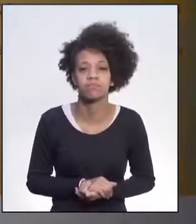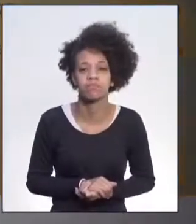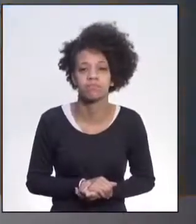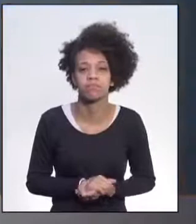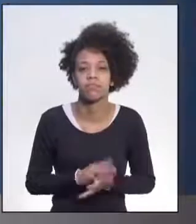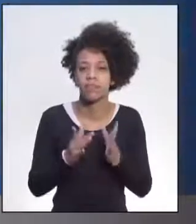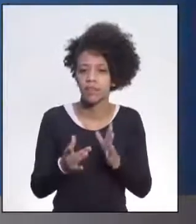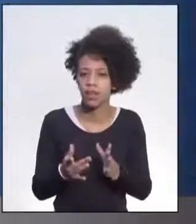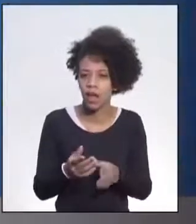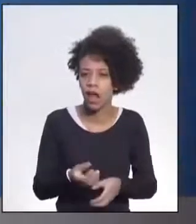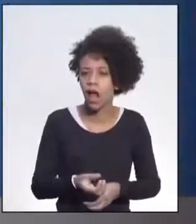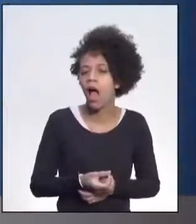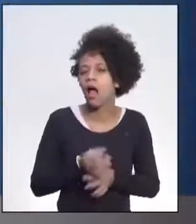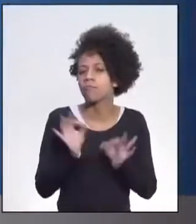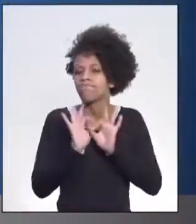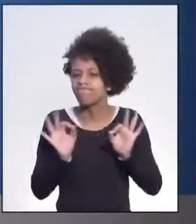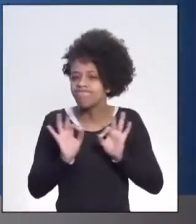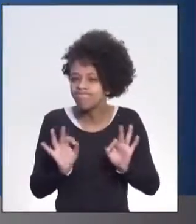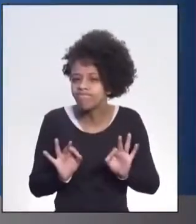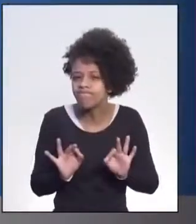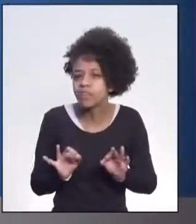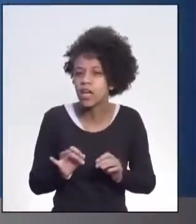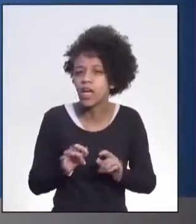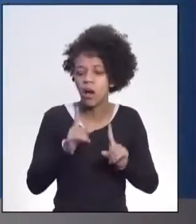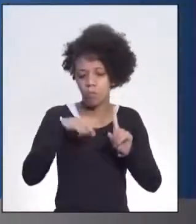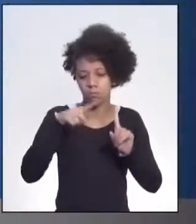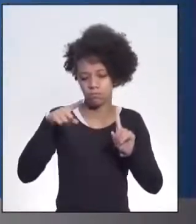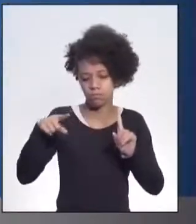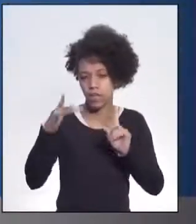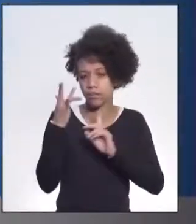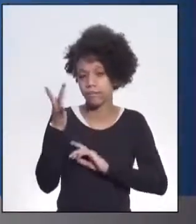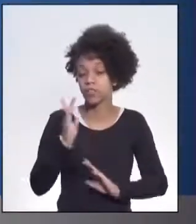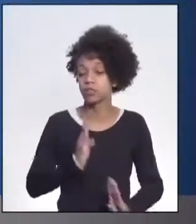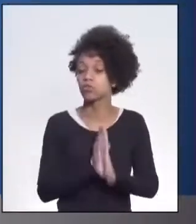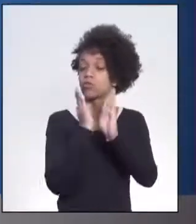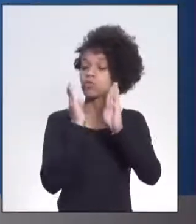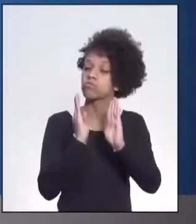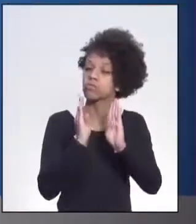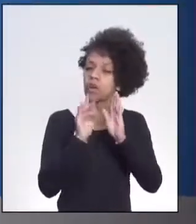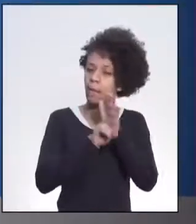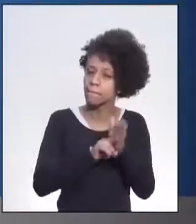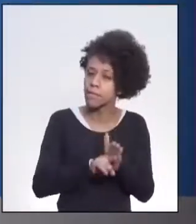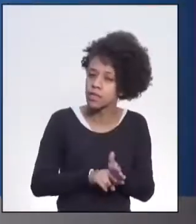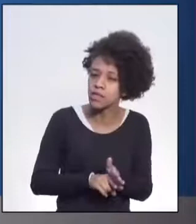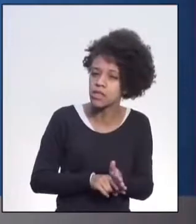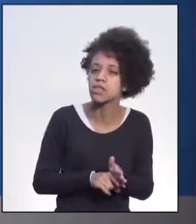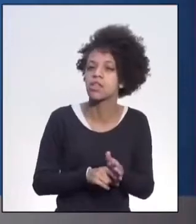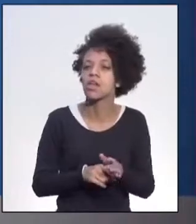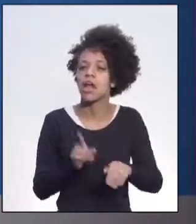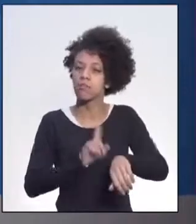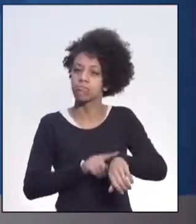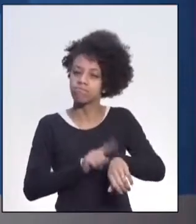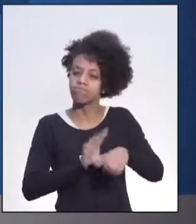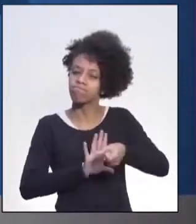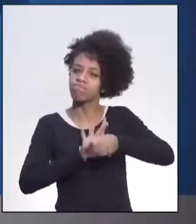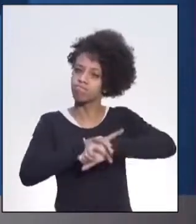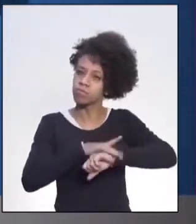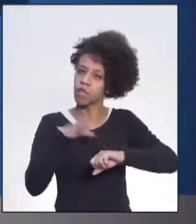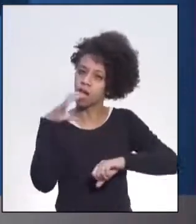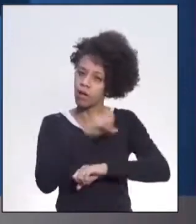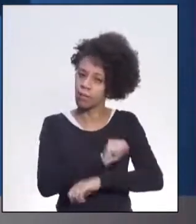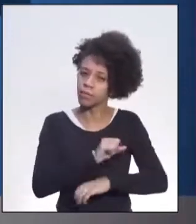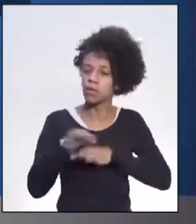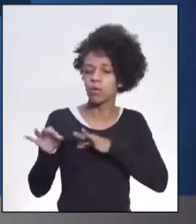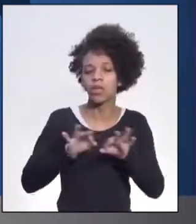A eficácia desses métodos é medida pela facilidade de se encontrarem os dados, sua disponibilidade, segurança,